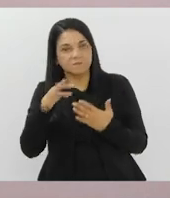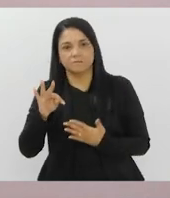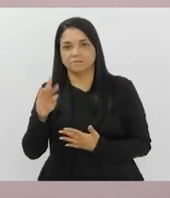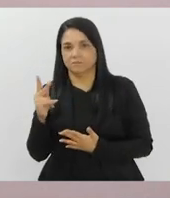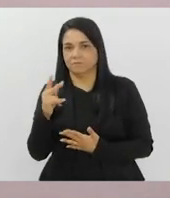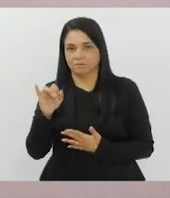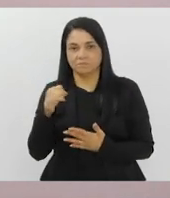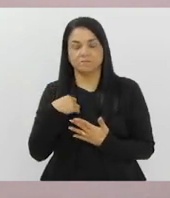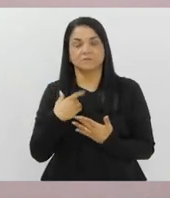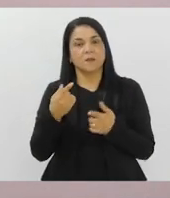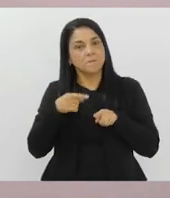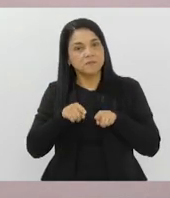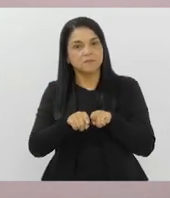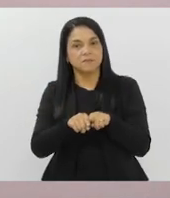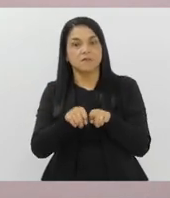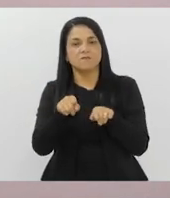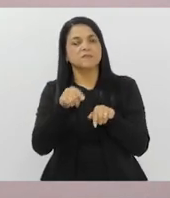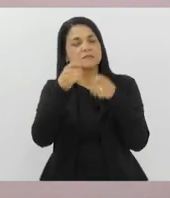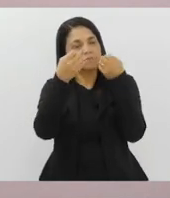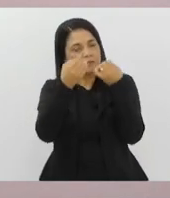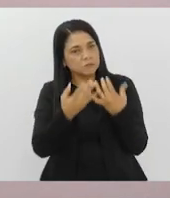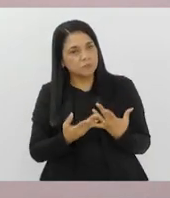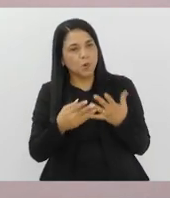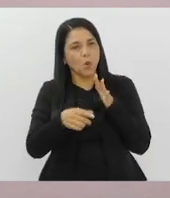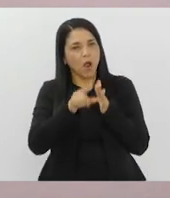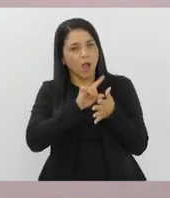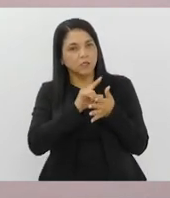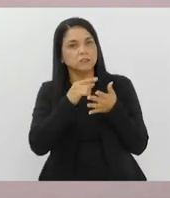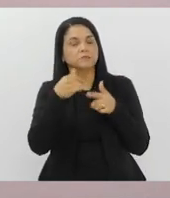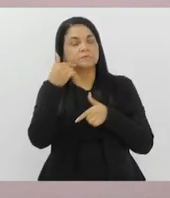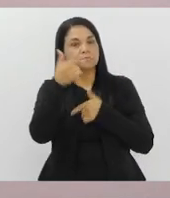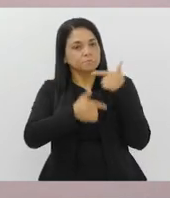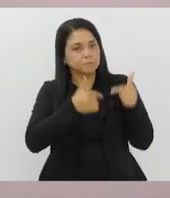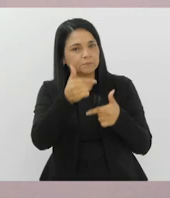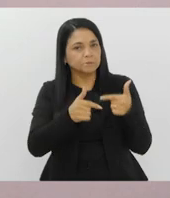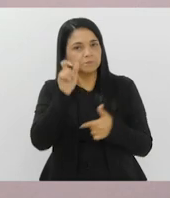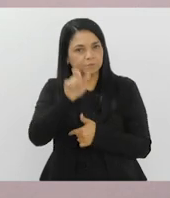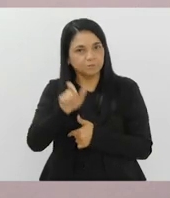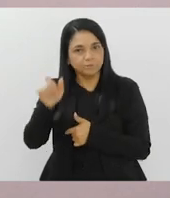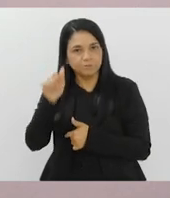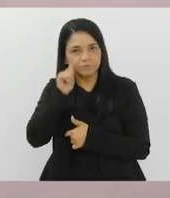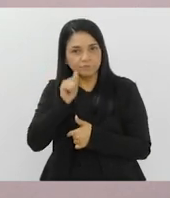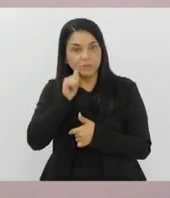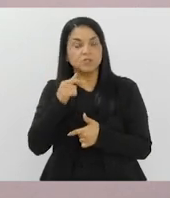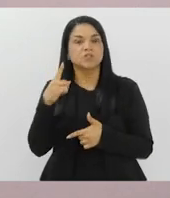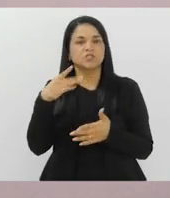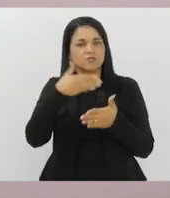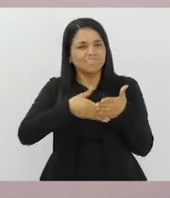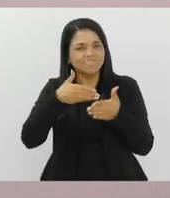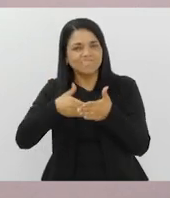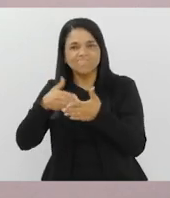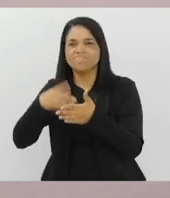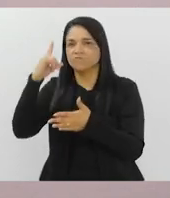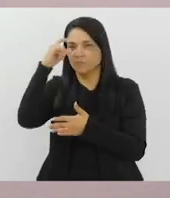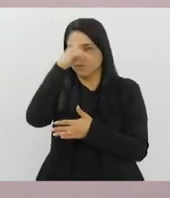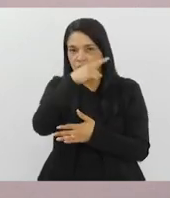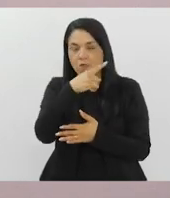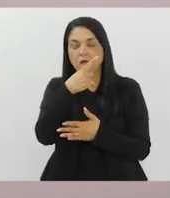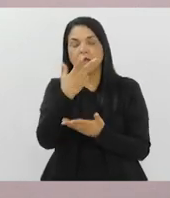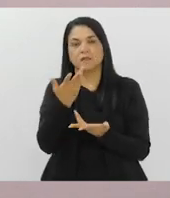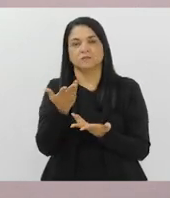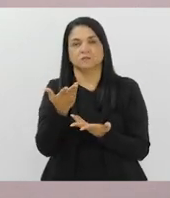E aqui, Thaís, você falou das mulheres trabalhadoras, das mulheres que também encontram dificuldades com